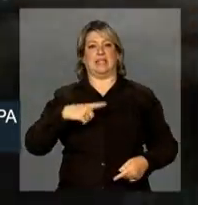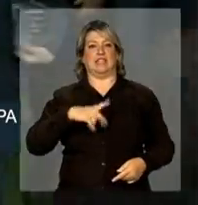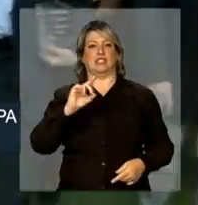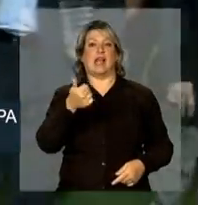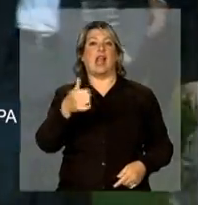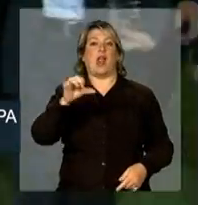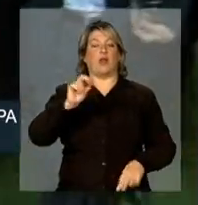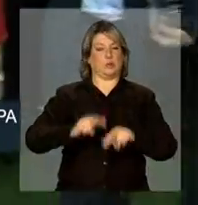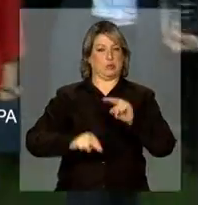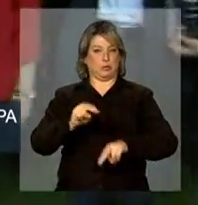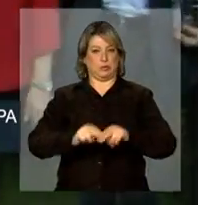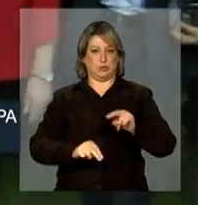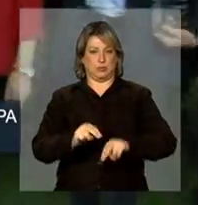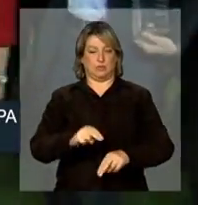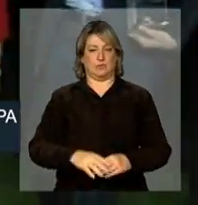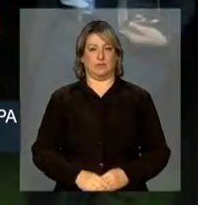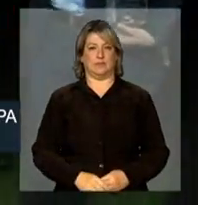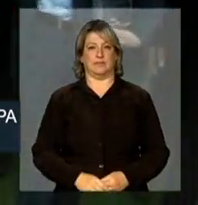de junho.